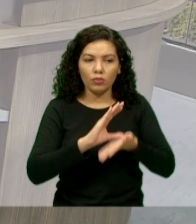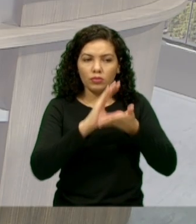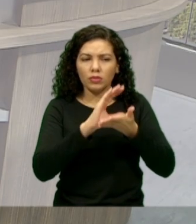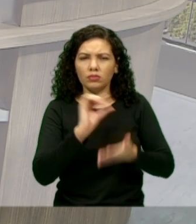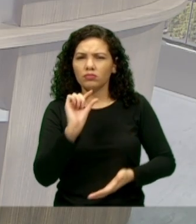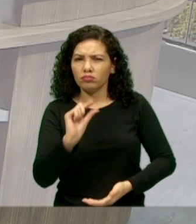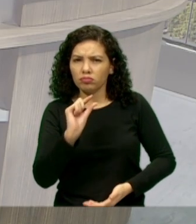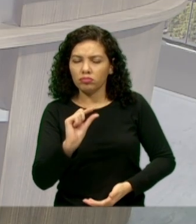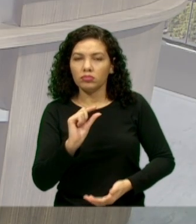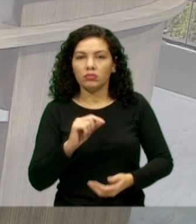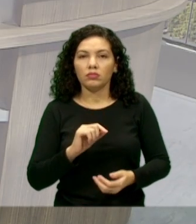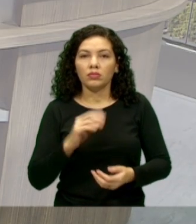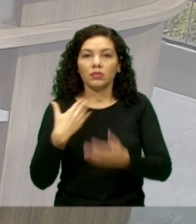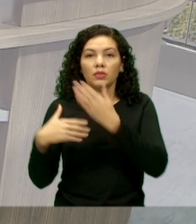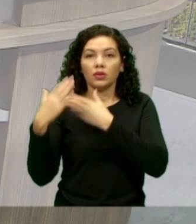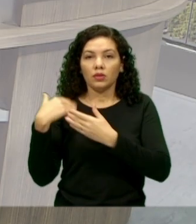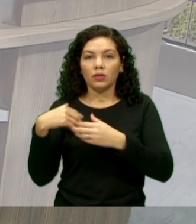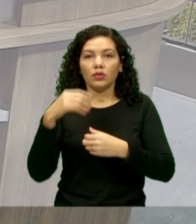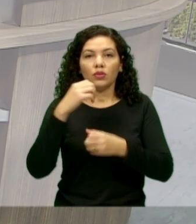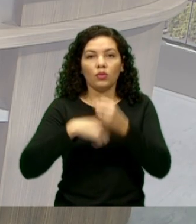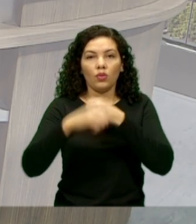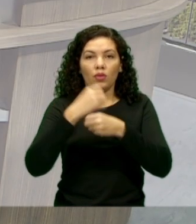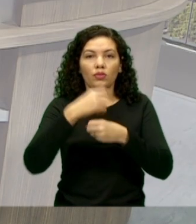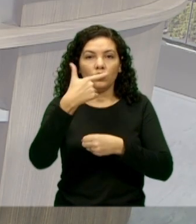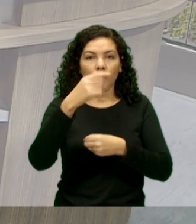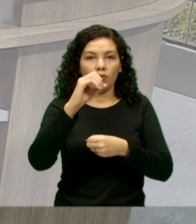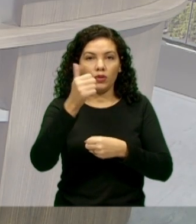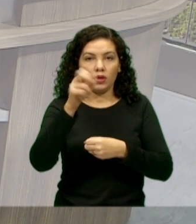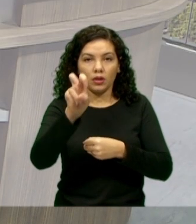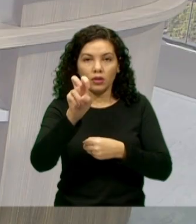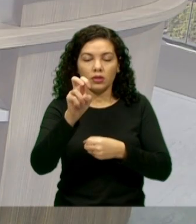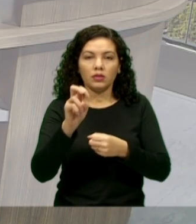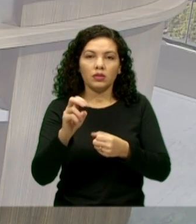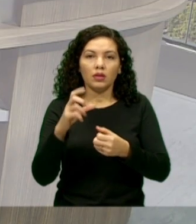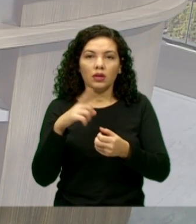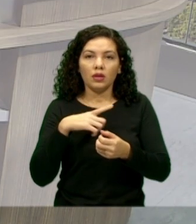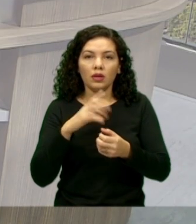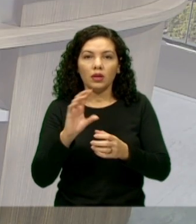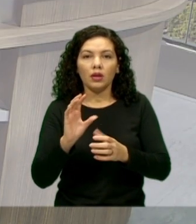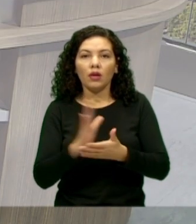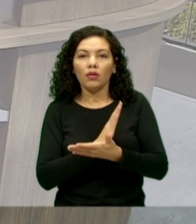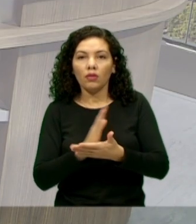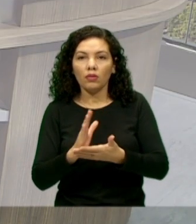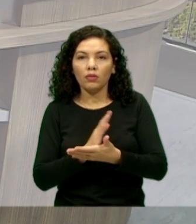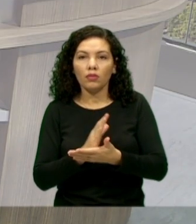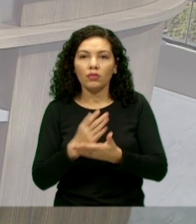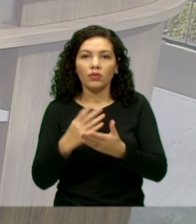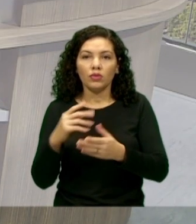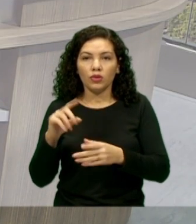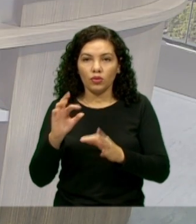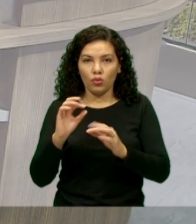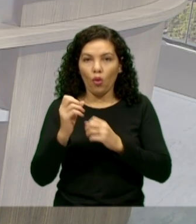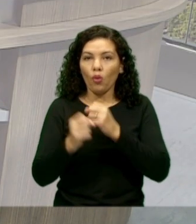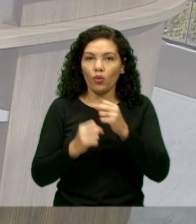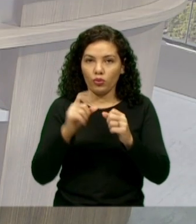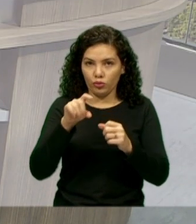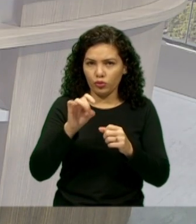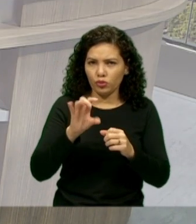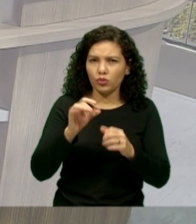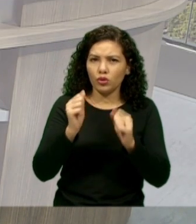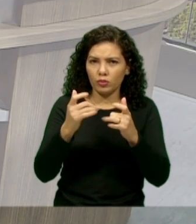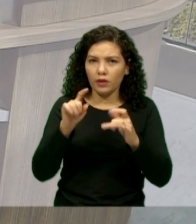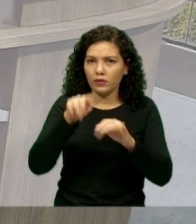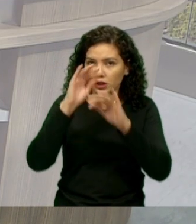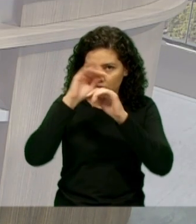E desde 2015... quando nós vimos algumas coisas... Os dois últimos anos, só para quem está em